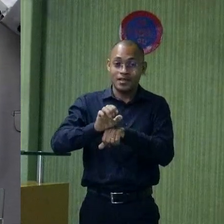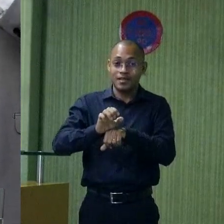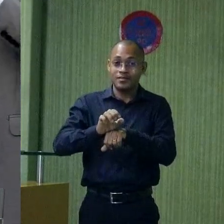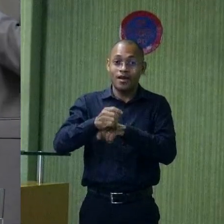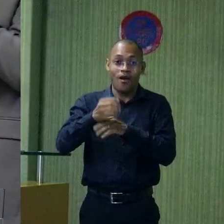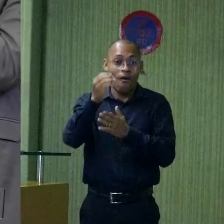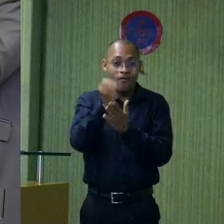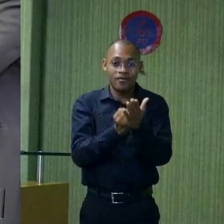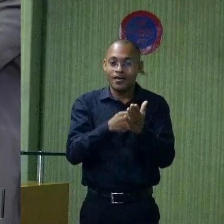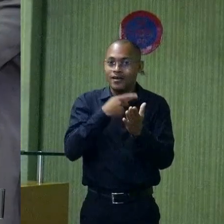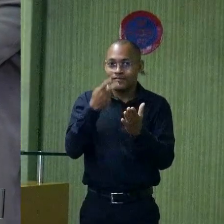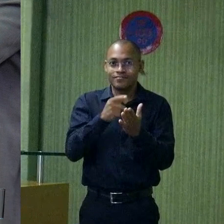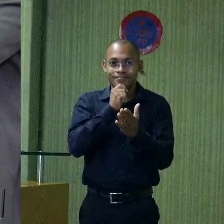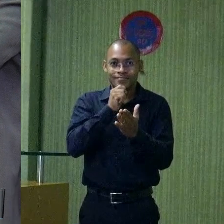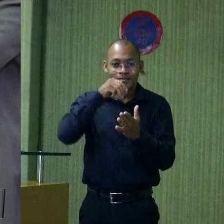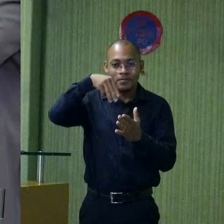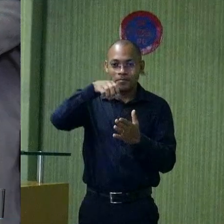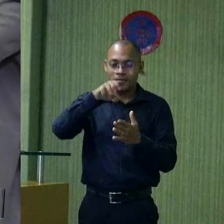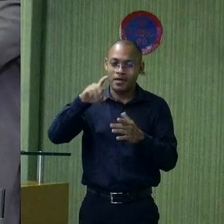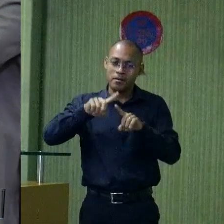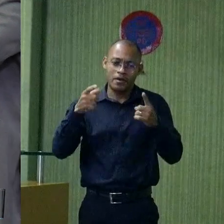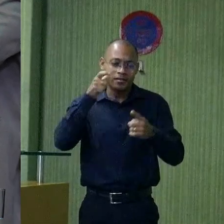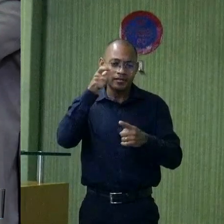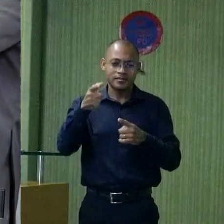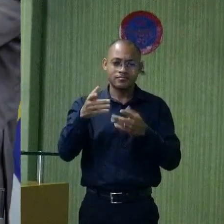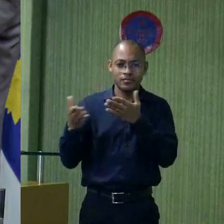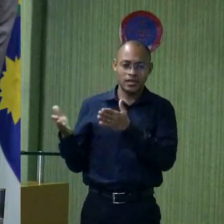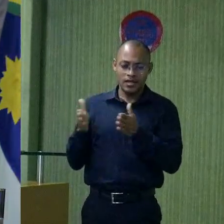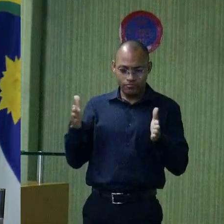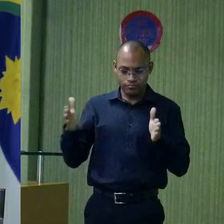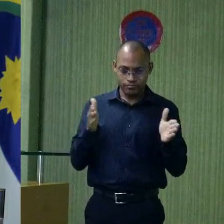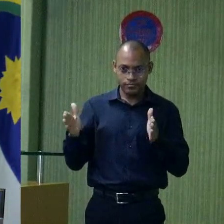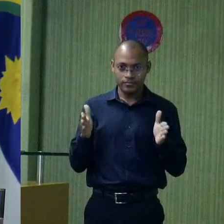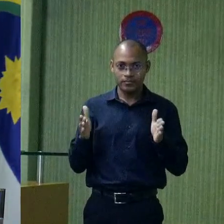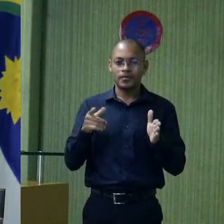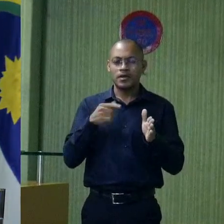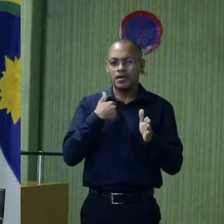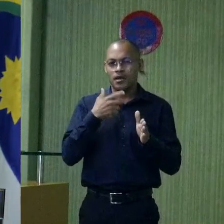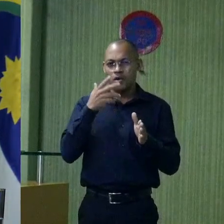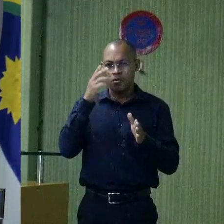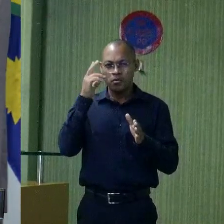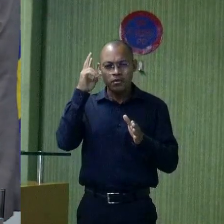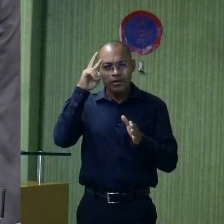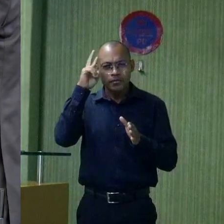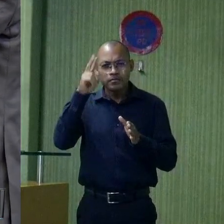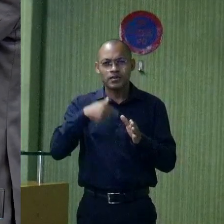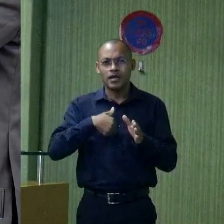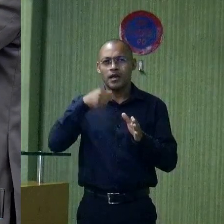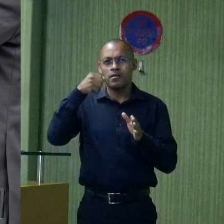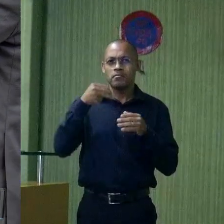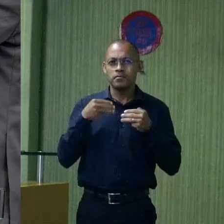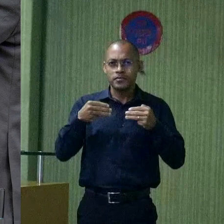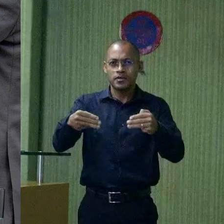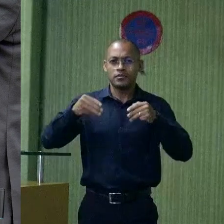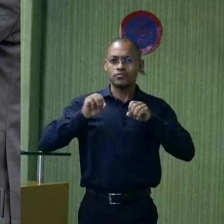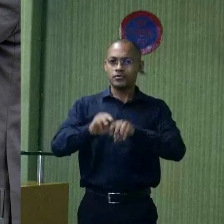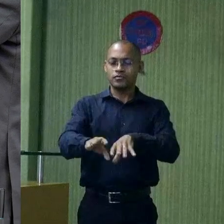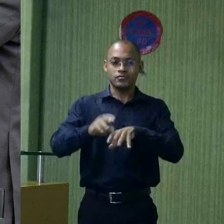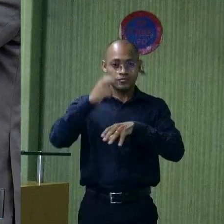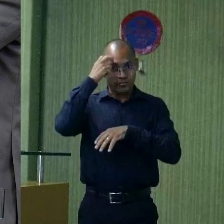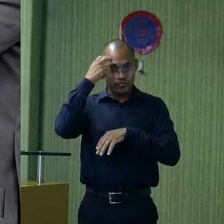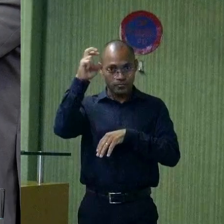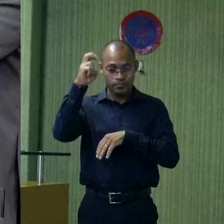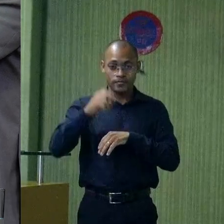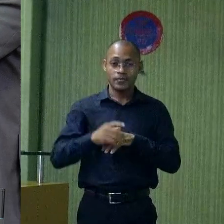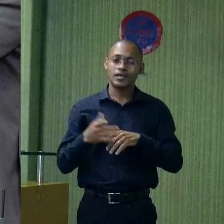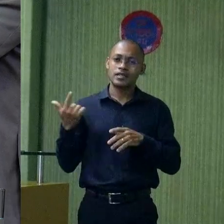Educação né interessante isso mas nessa época era ainda me parece que era Ministério da Educação e Cultura enfim ele elabora esse plano